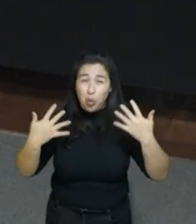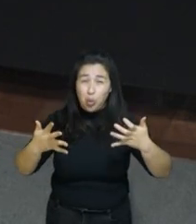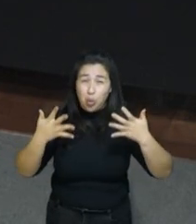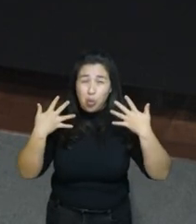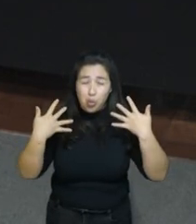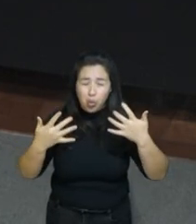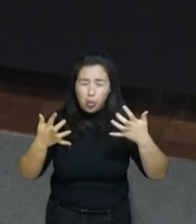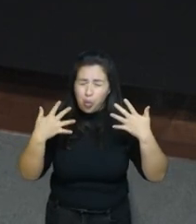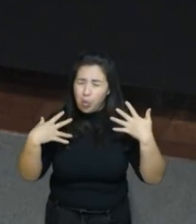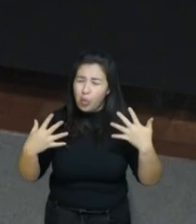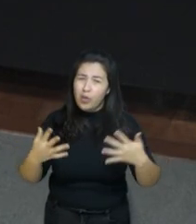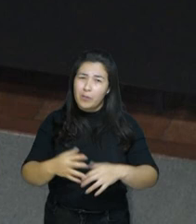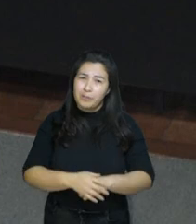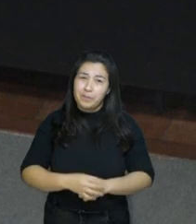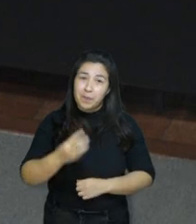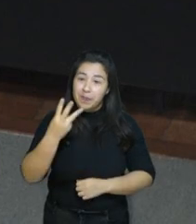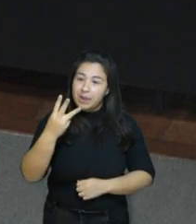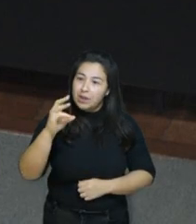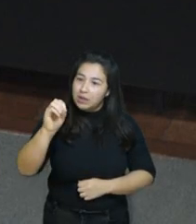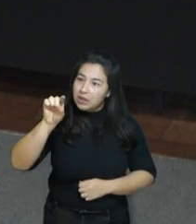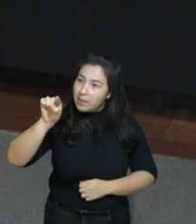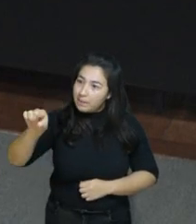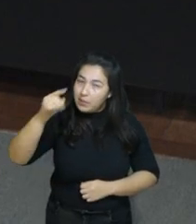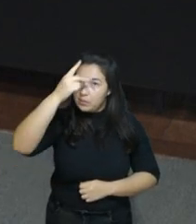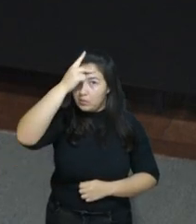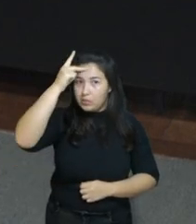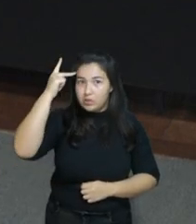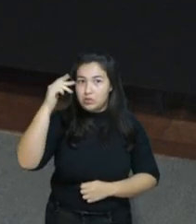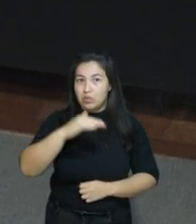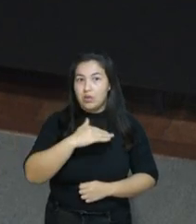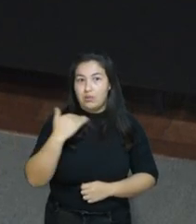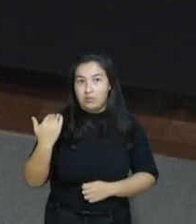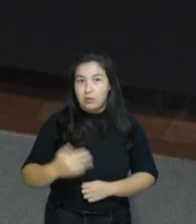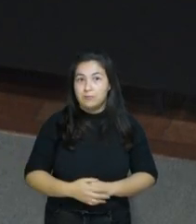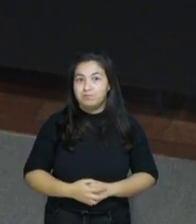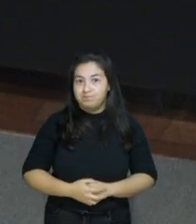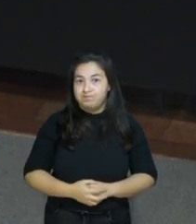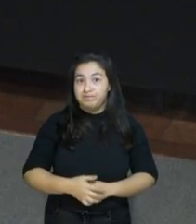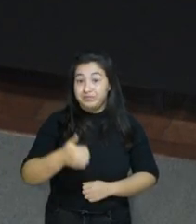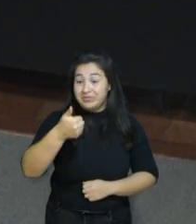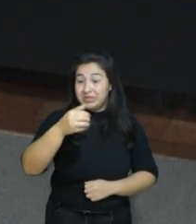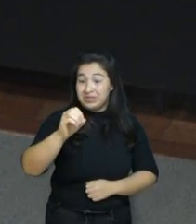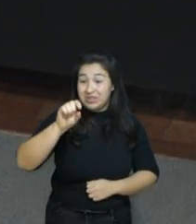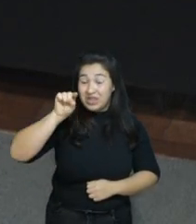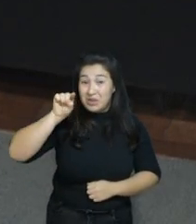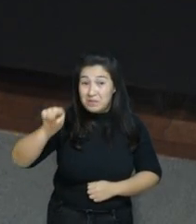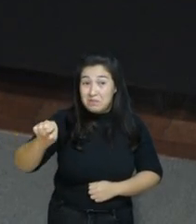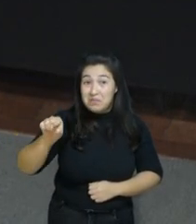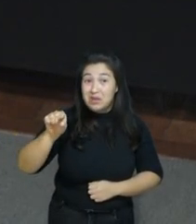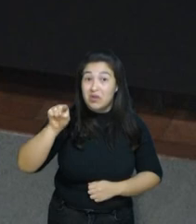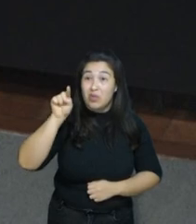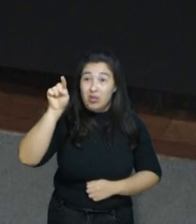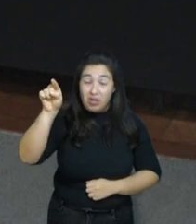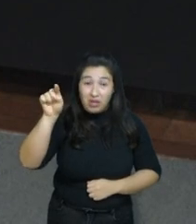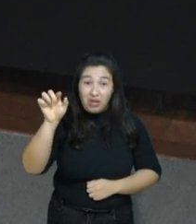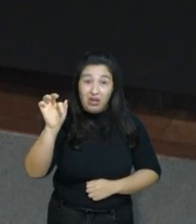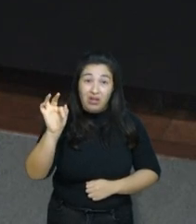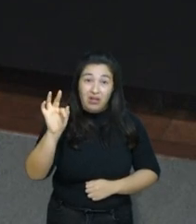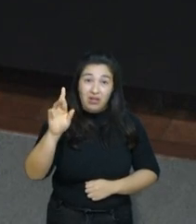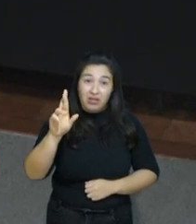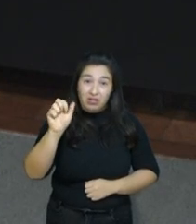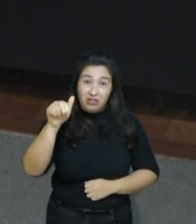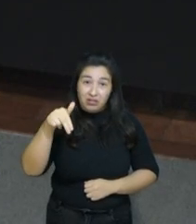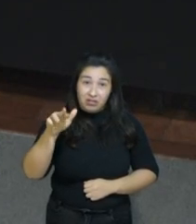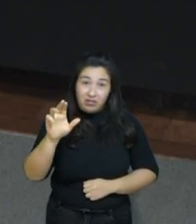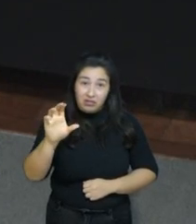Tá? 30 mil pessoas morreram. 10 mil só na França, que foi o país mais atingido, praticamente